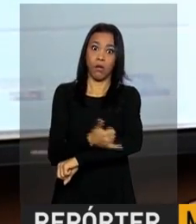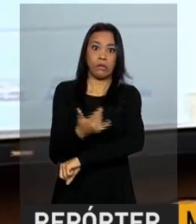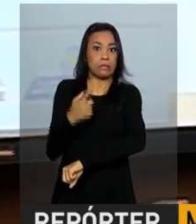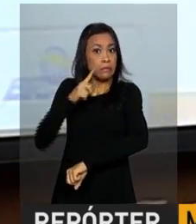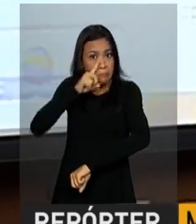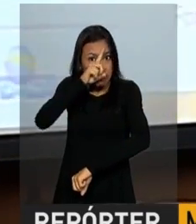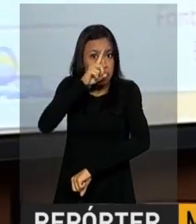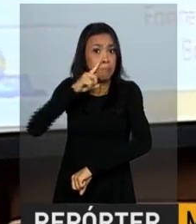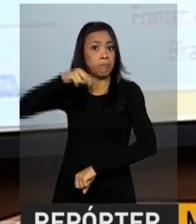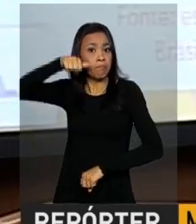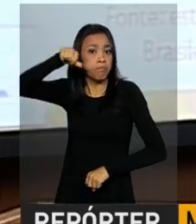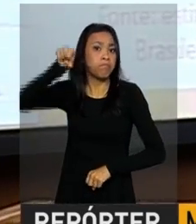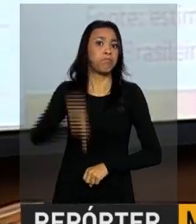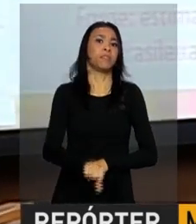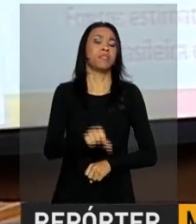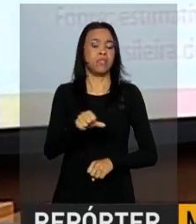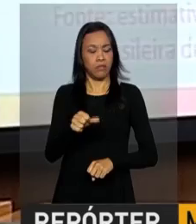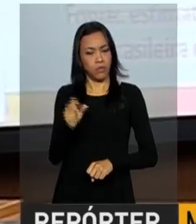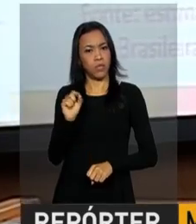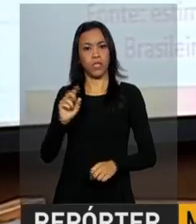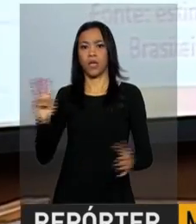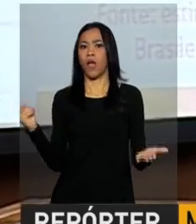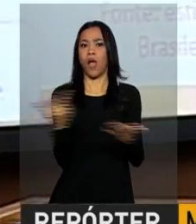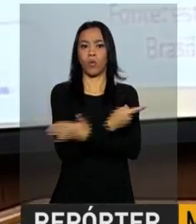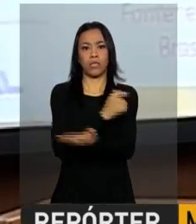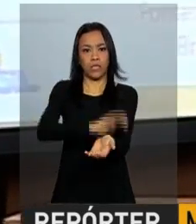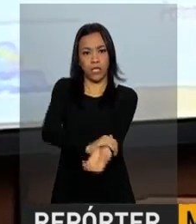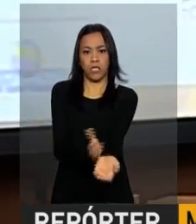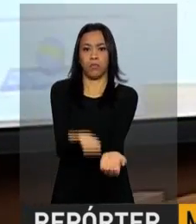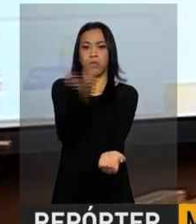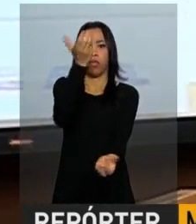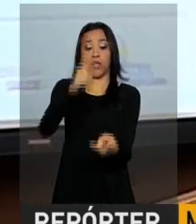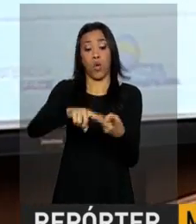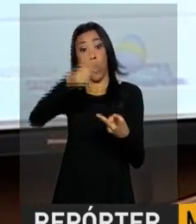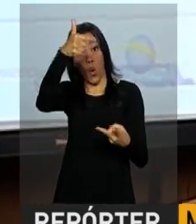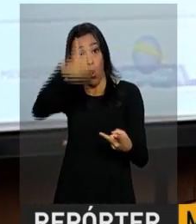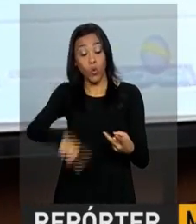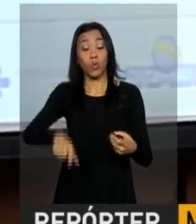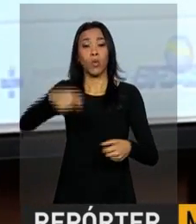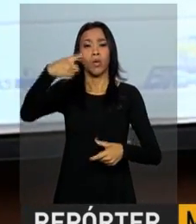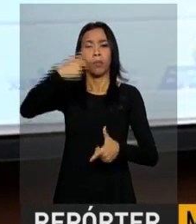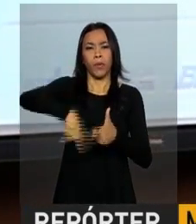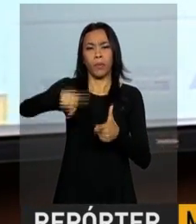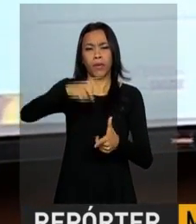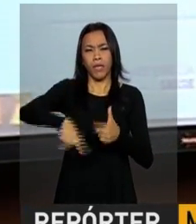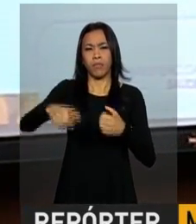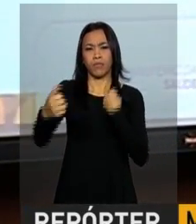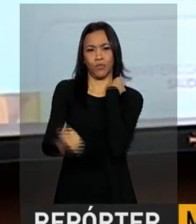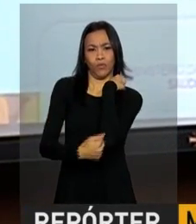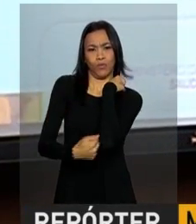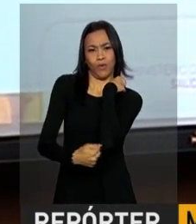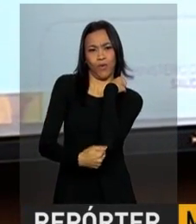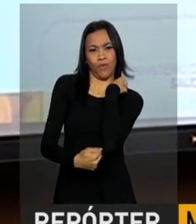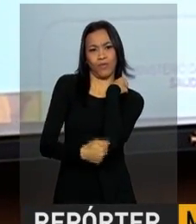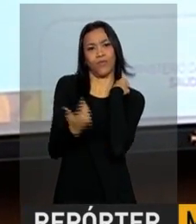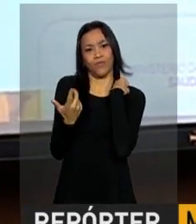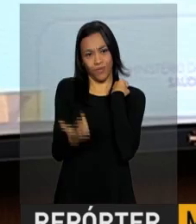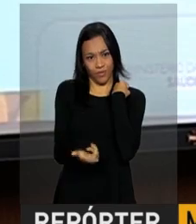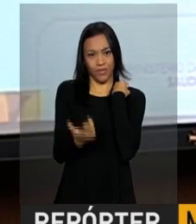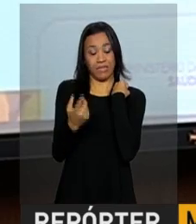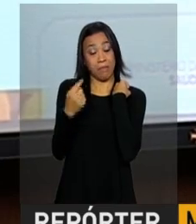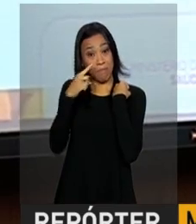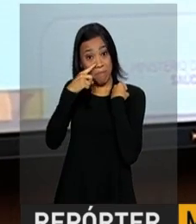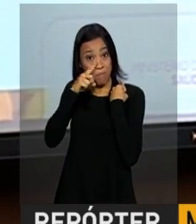mais chances de vir a desenvolver hipertensão quem tem osteoporose consumo excessivo de sódio piora a